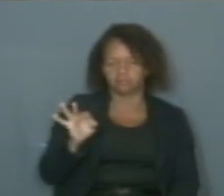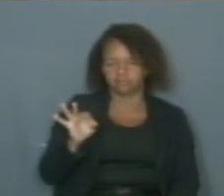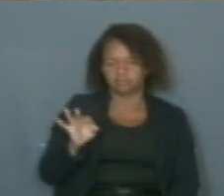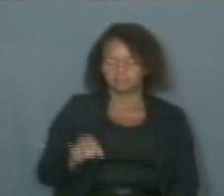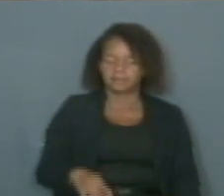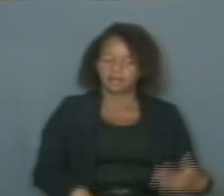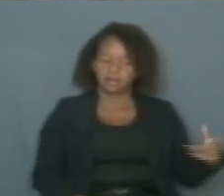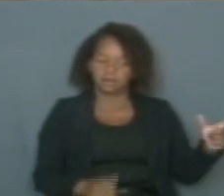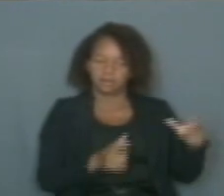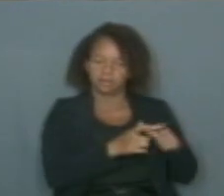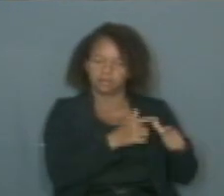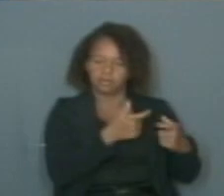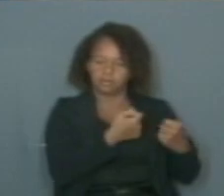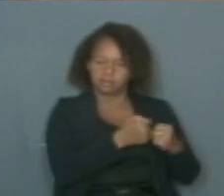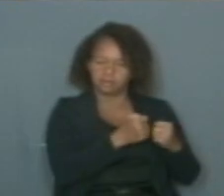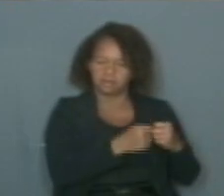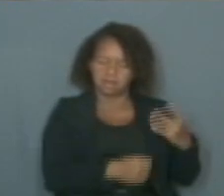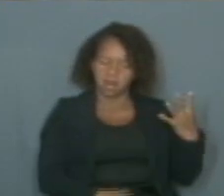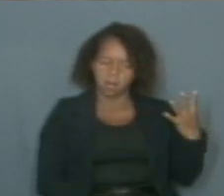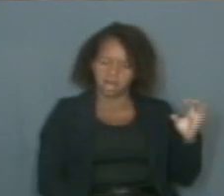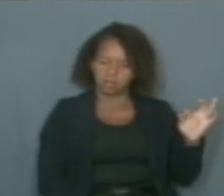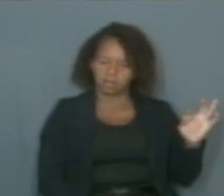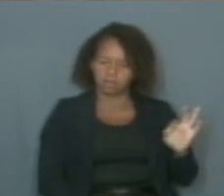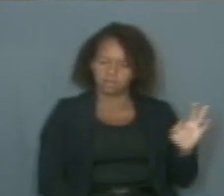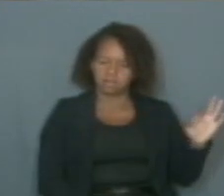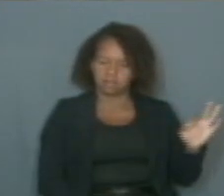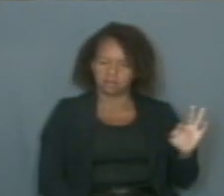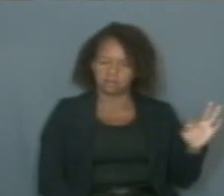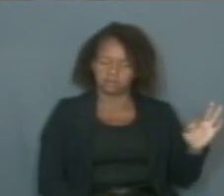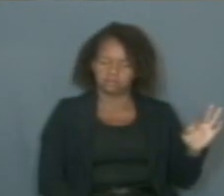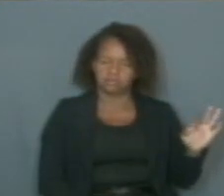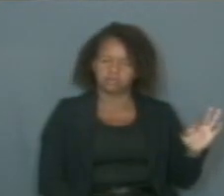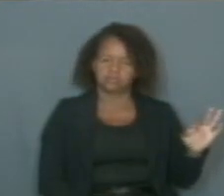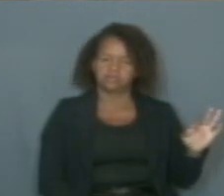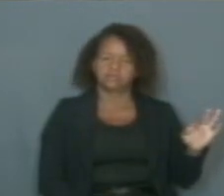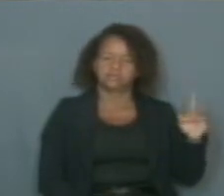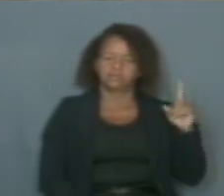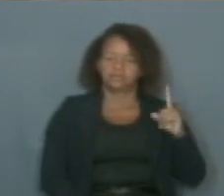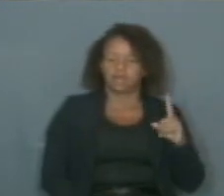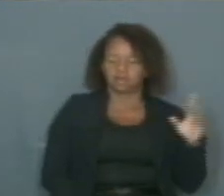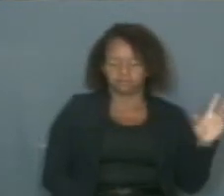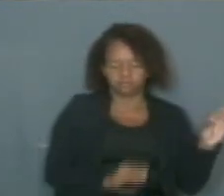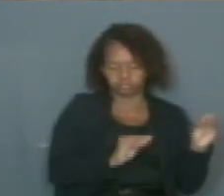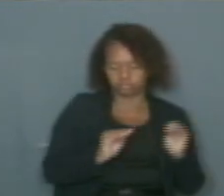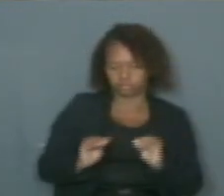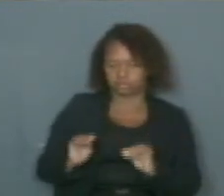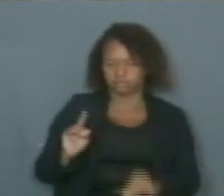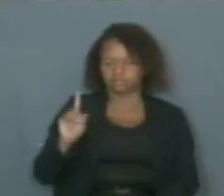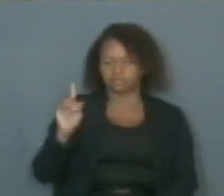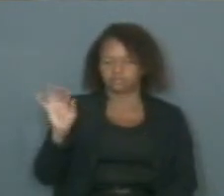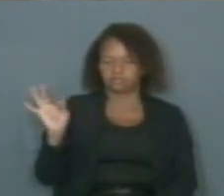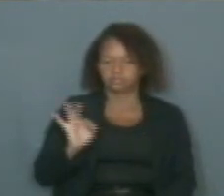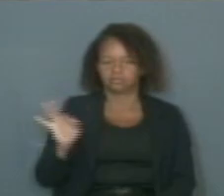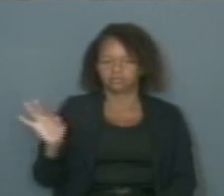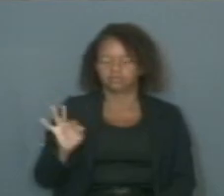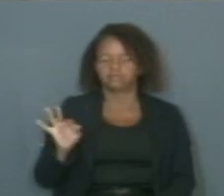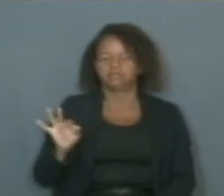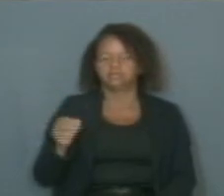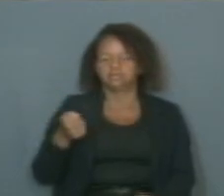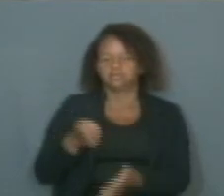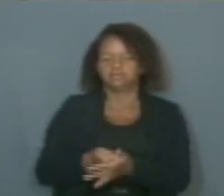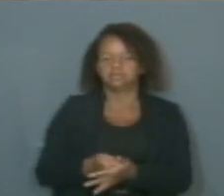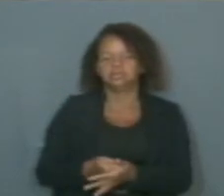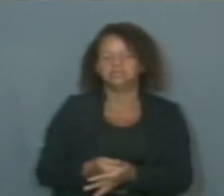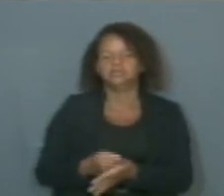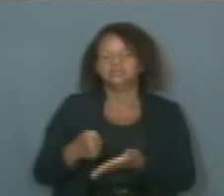era micro-ônibus era em torno de 4%. A gente passou a ter 1% na alíquota e com